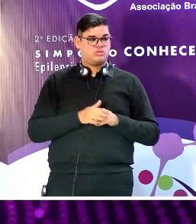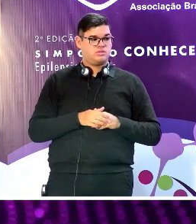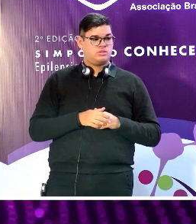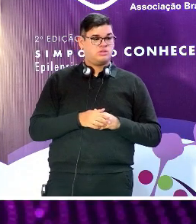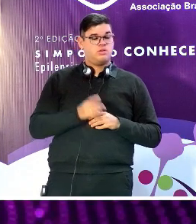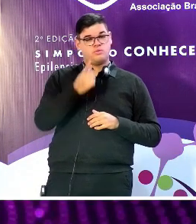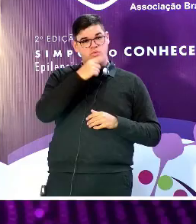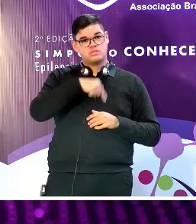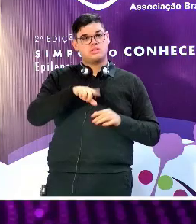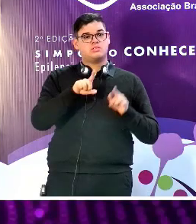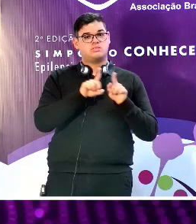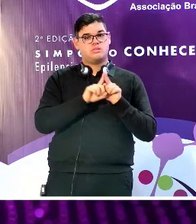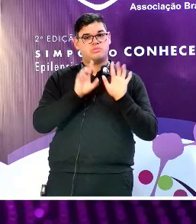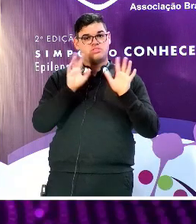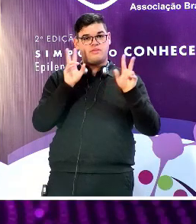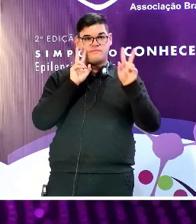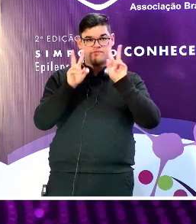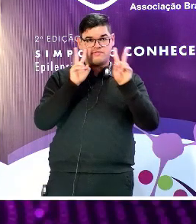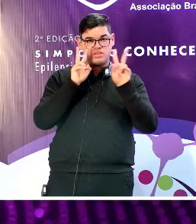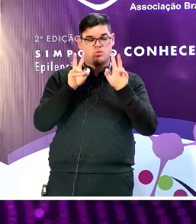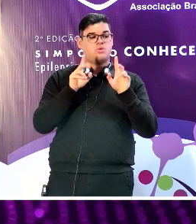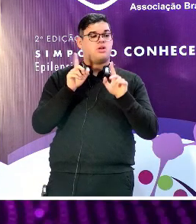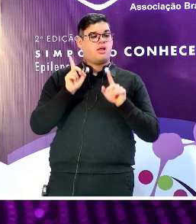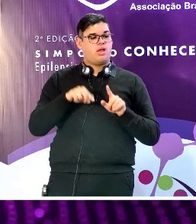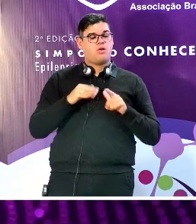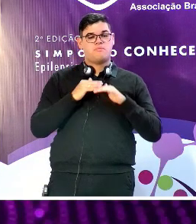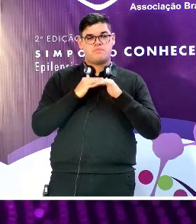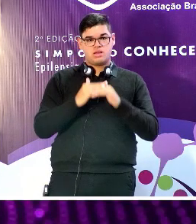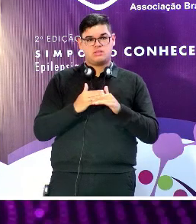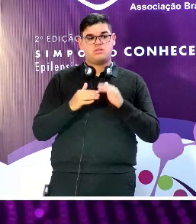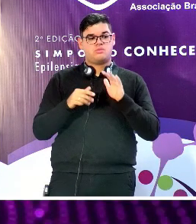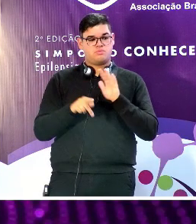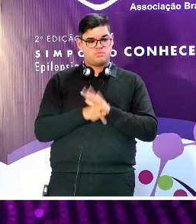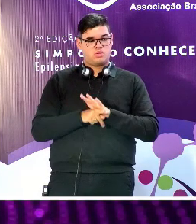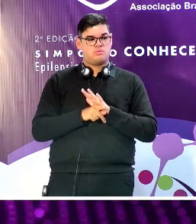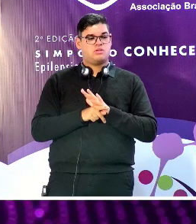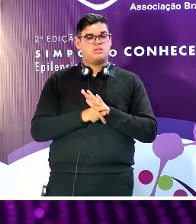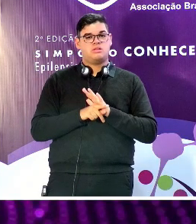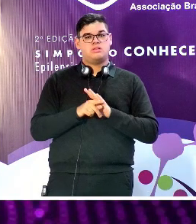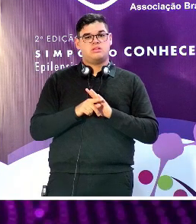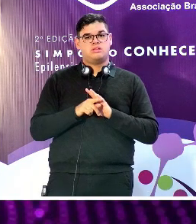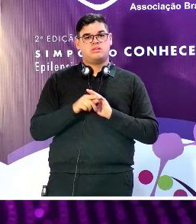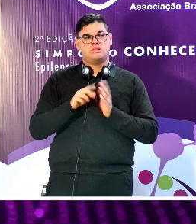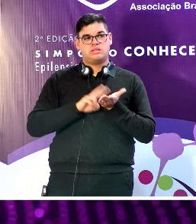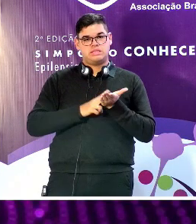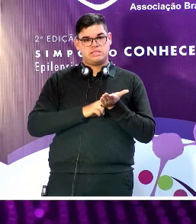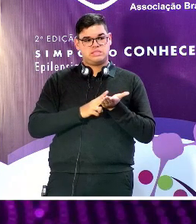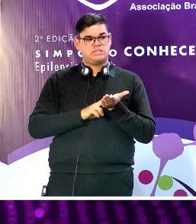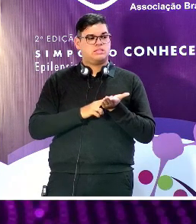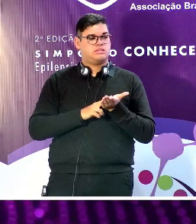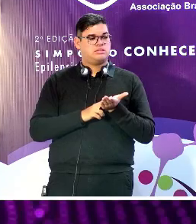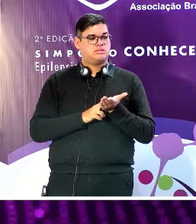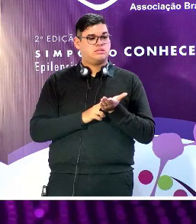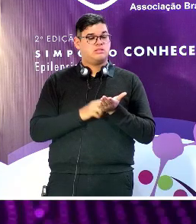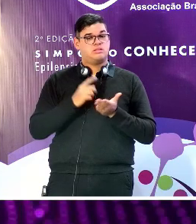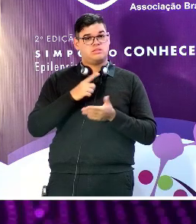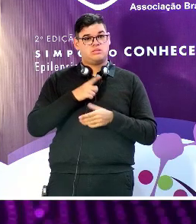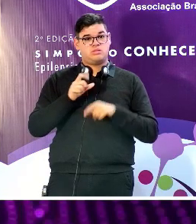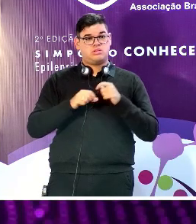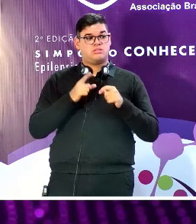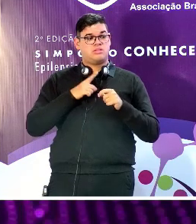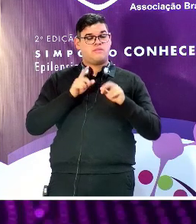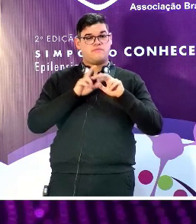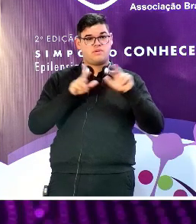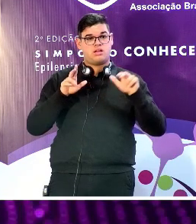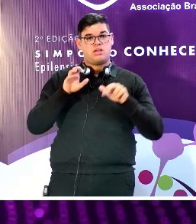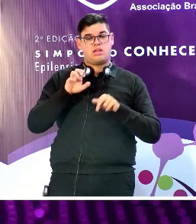vocês também já viram. Né? Então, esse é um padrão de uma crise epilética generalizada. Né? Então, vários eletrodos